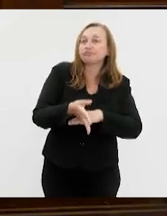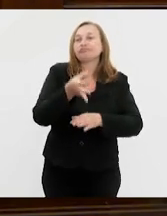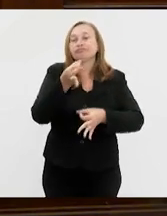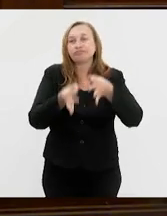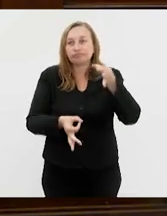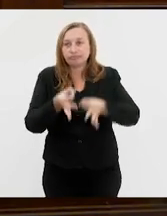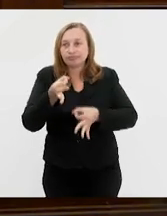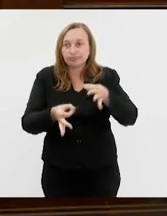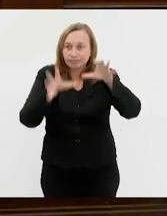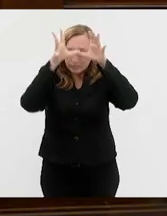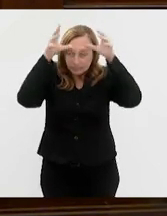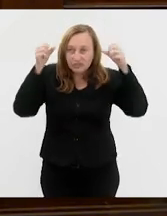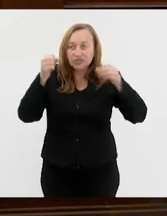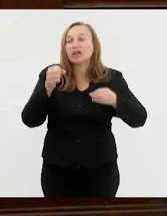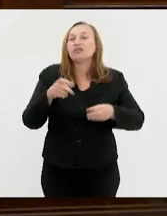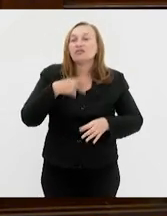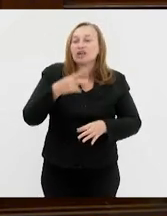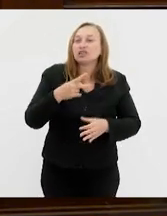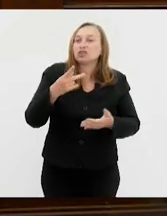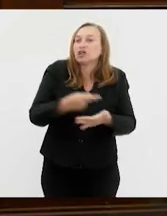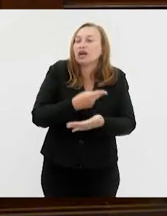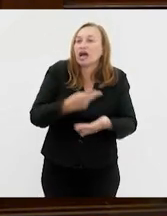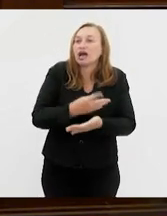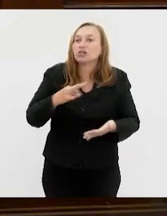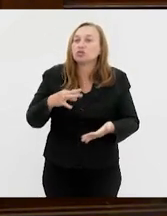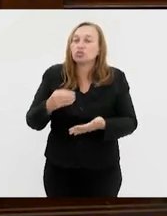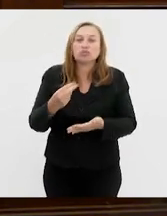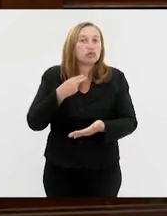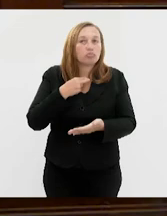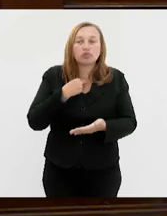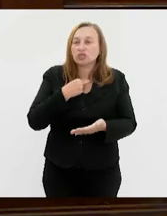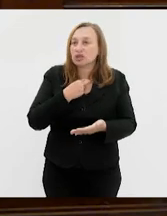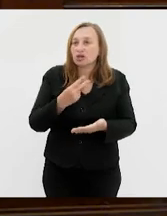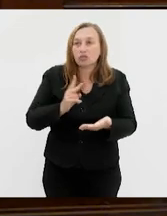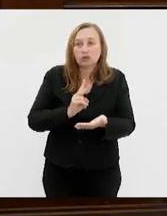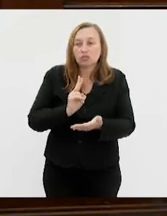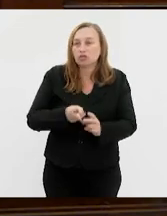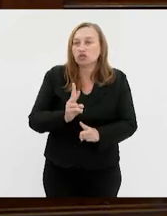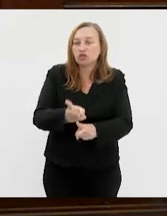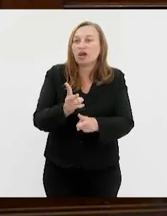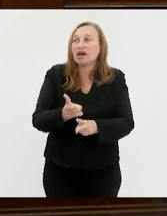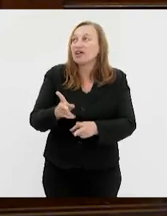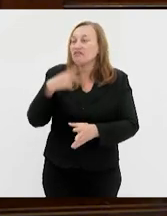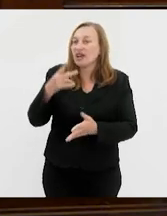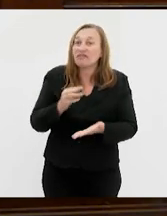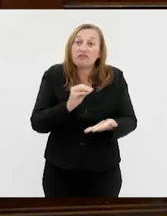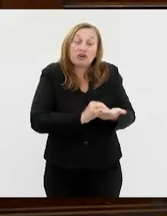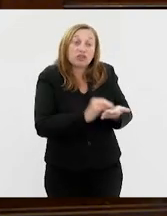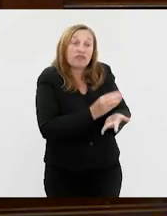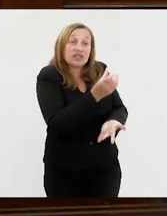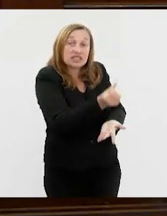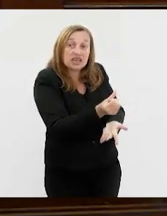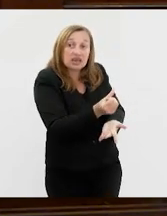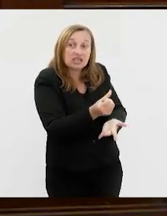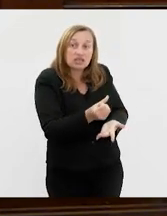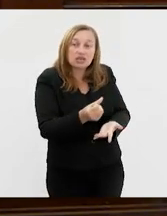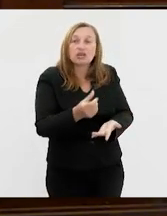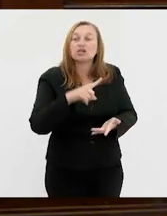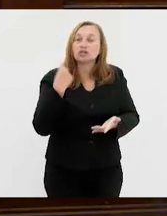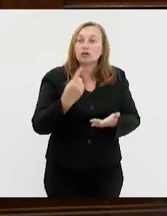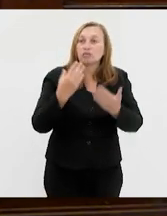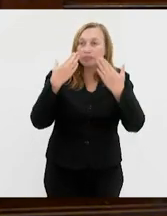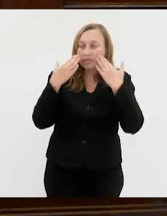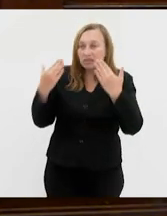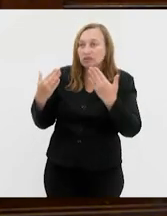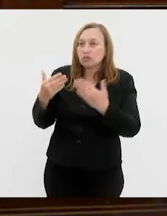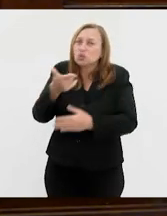dizendo que estava tudo errado, que não podia ser daquele jeito. Eles disseram que faltava 6. A gente apresenta 12.